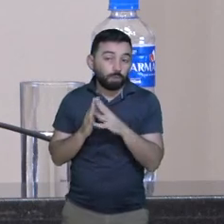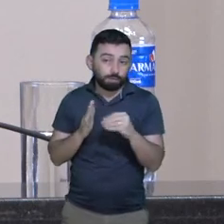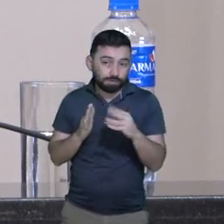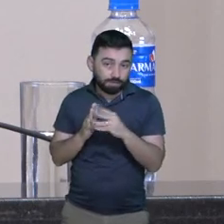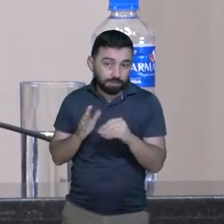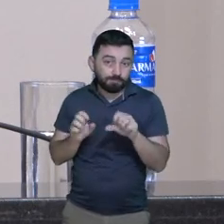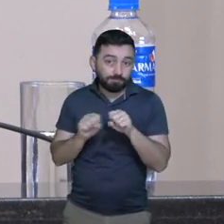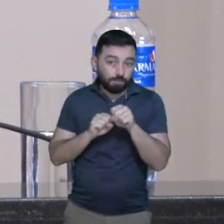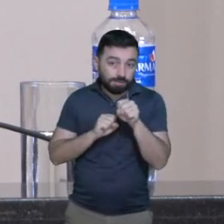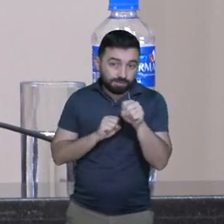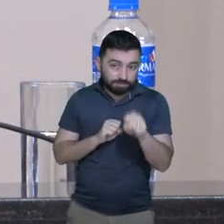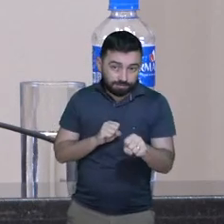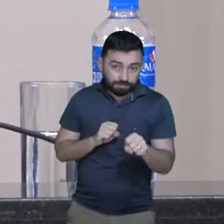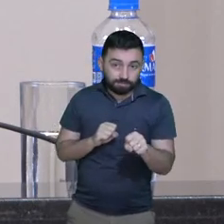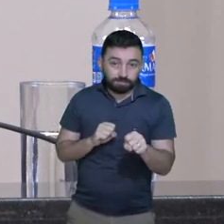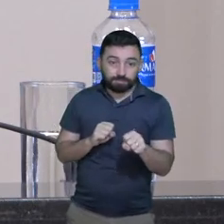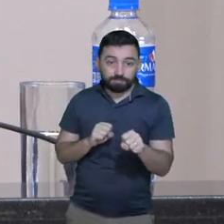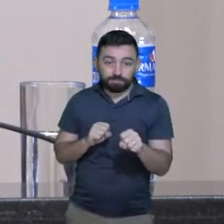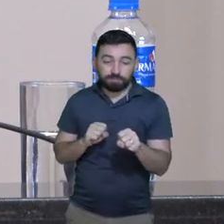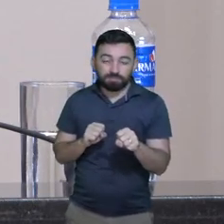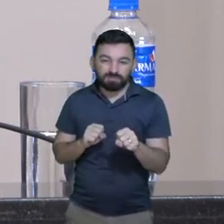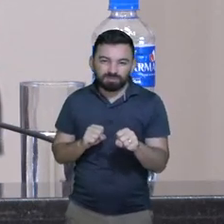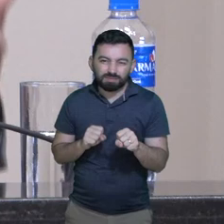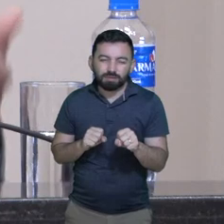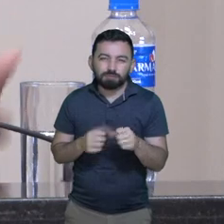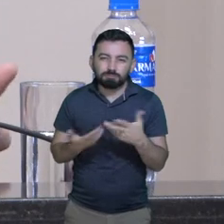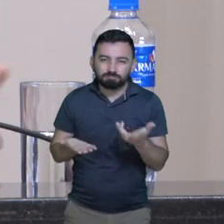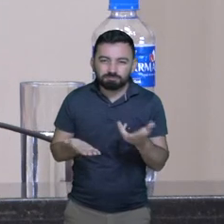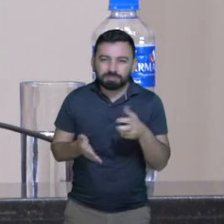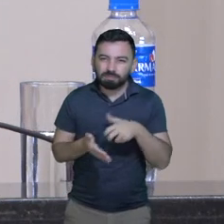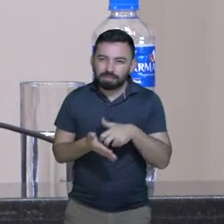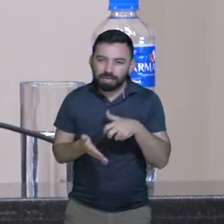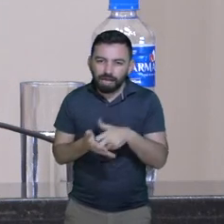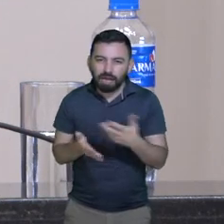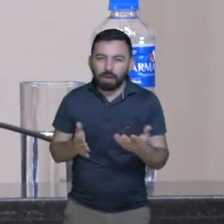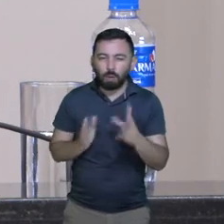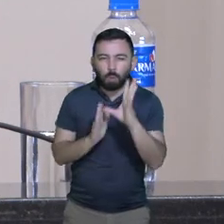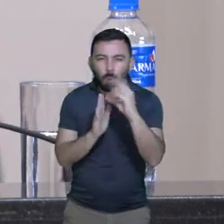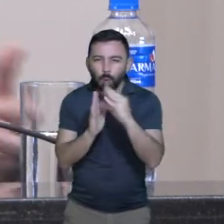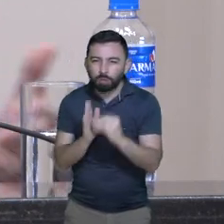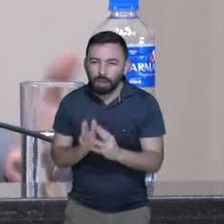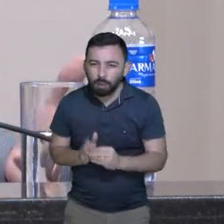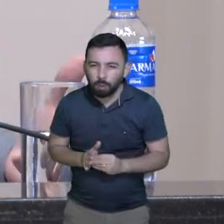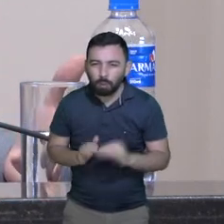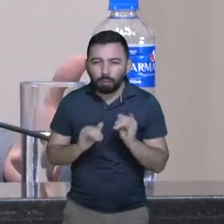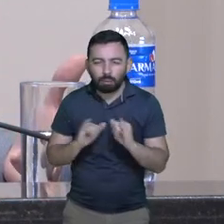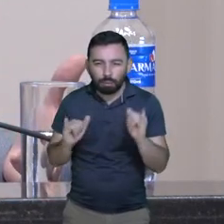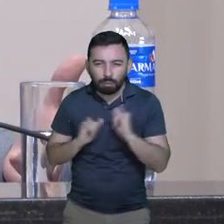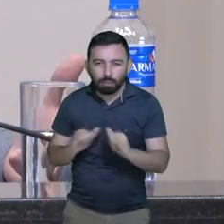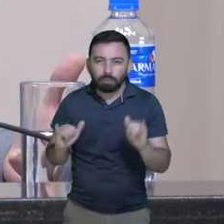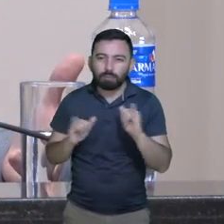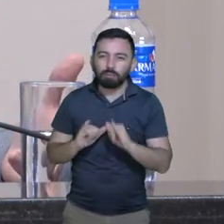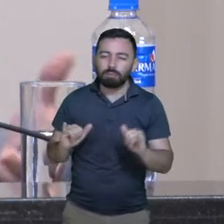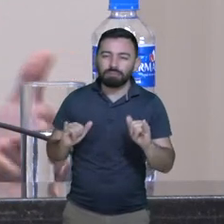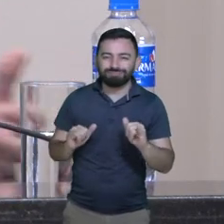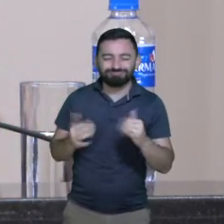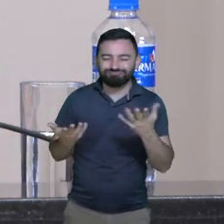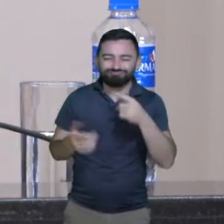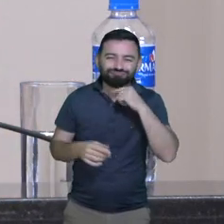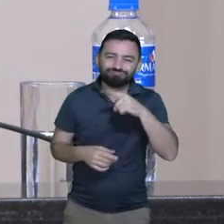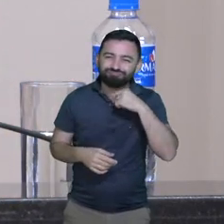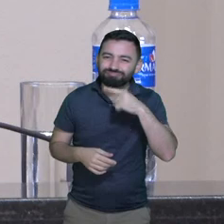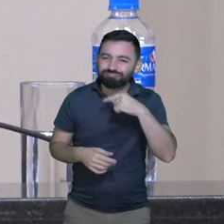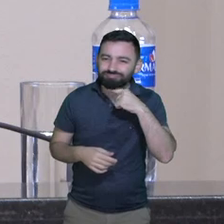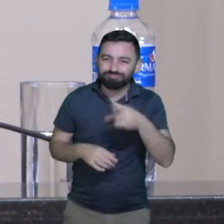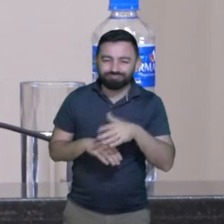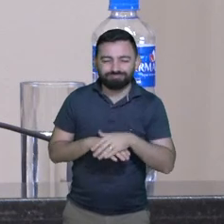Formação né Eh disciplinares eh eh conteudistas já não dão conta né porque eh